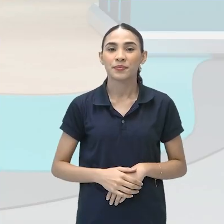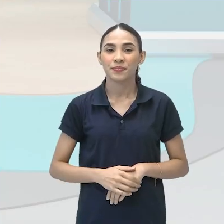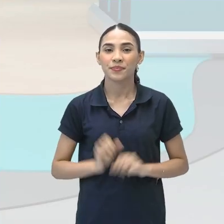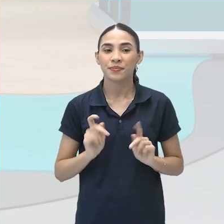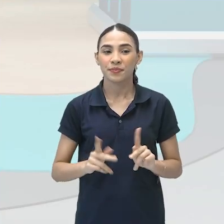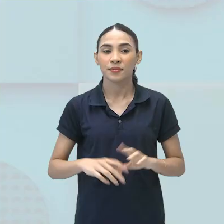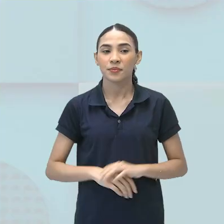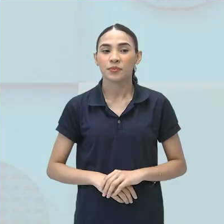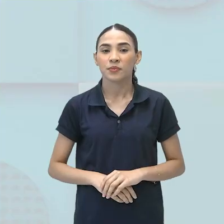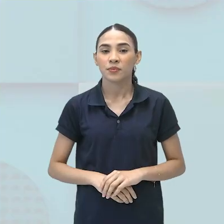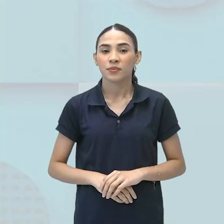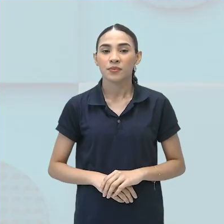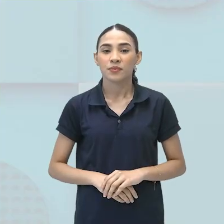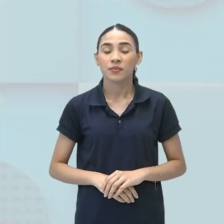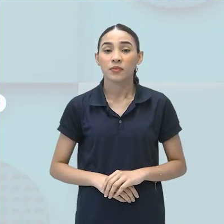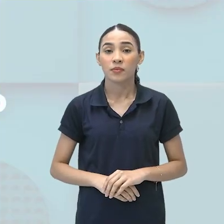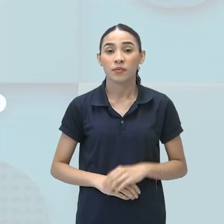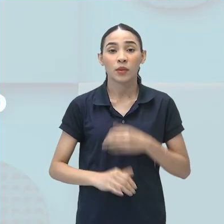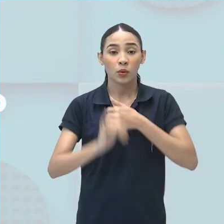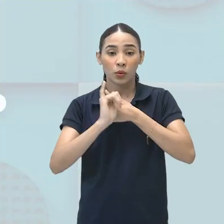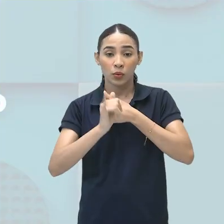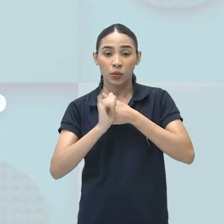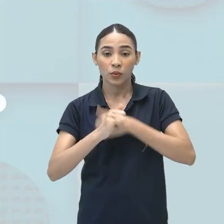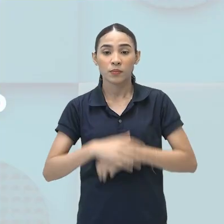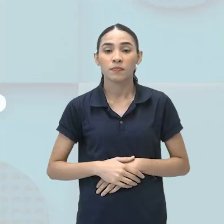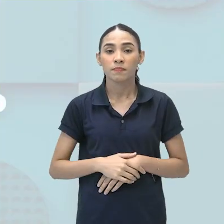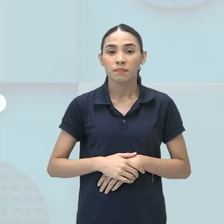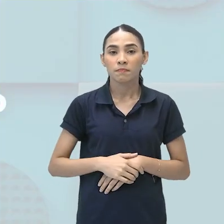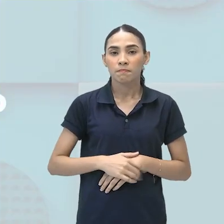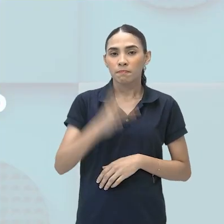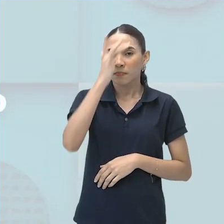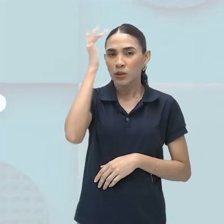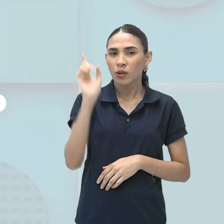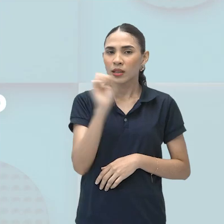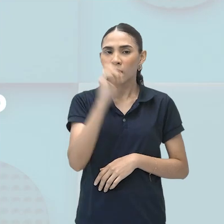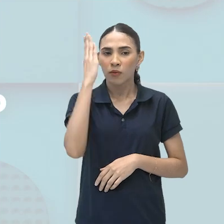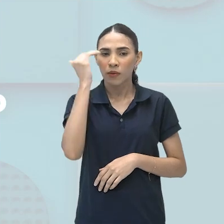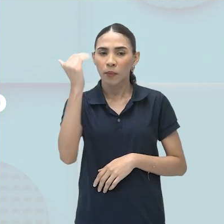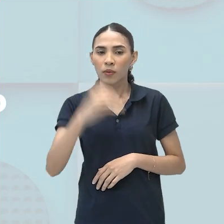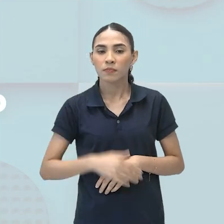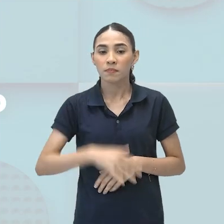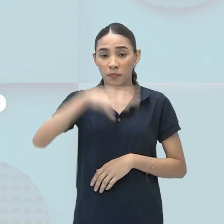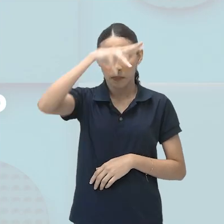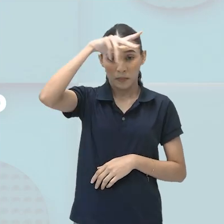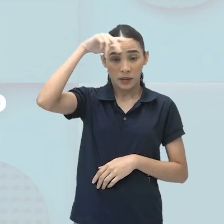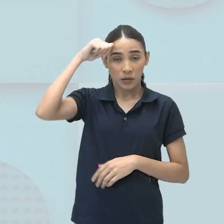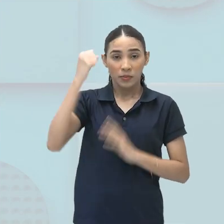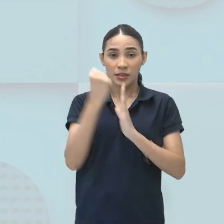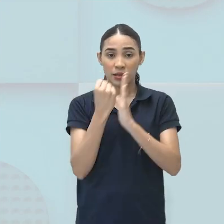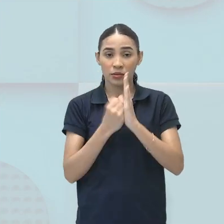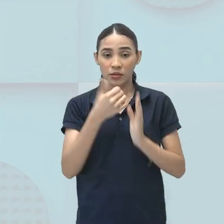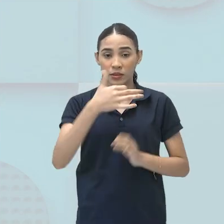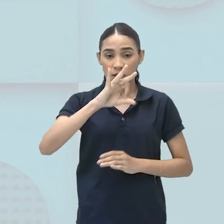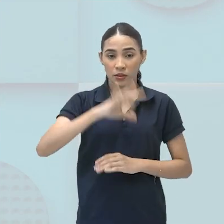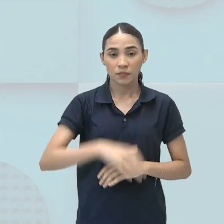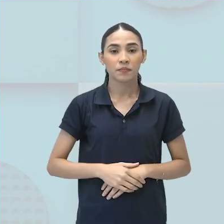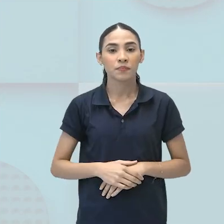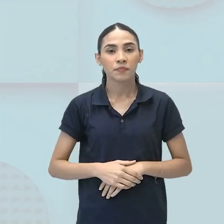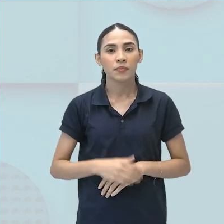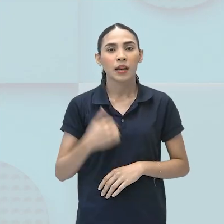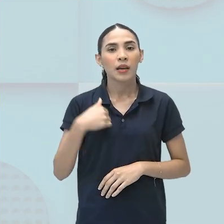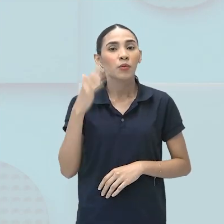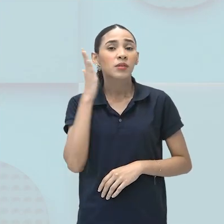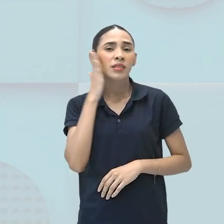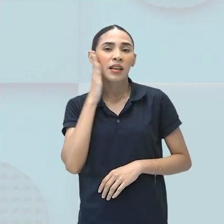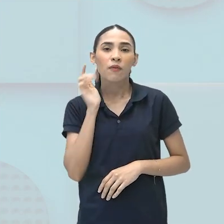então? Crônicas de gente pouco importante. Manaus, século XIX. Sei que